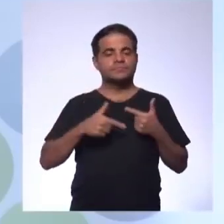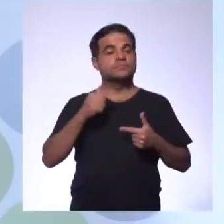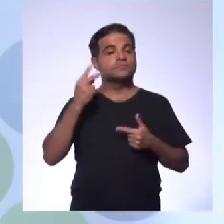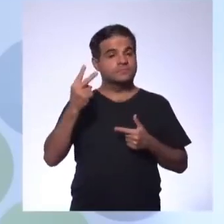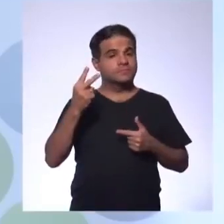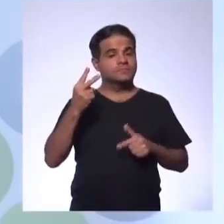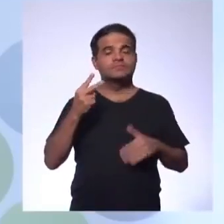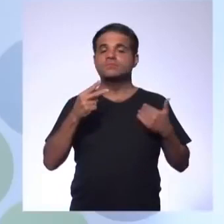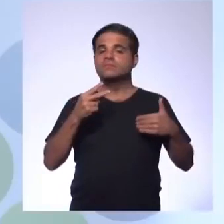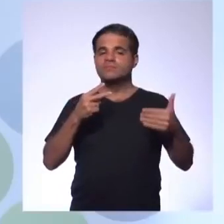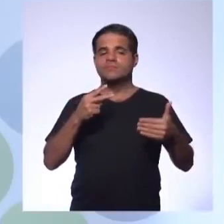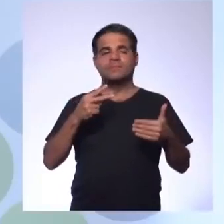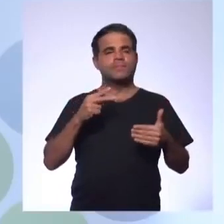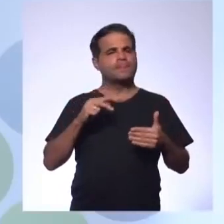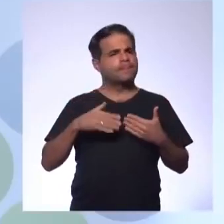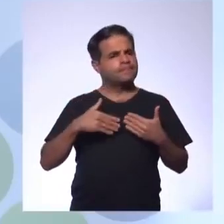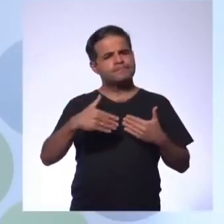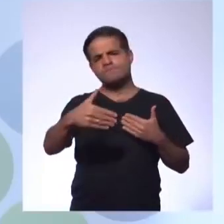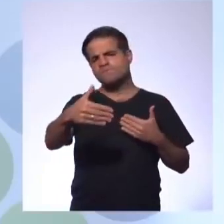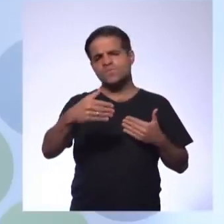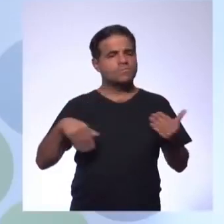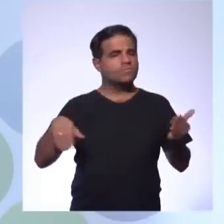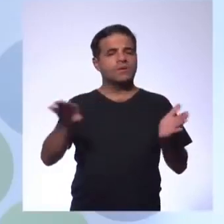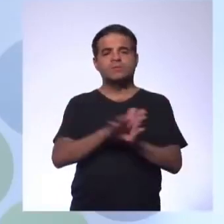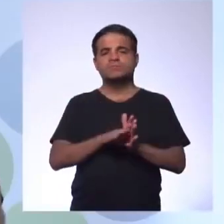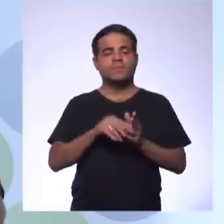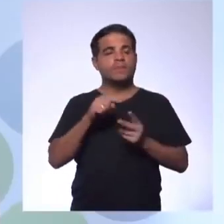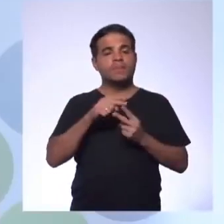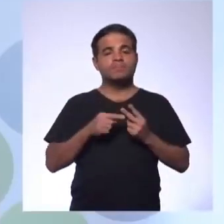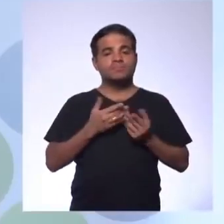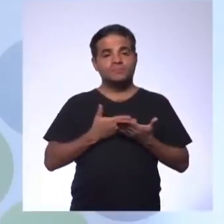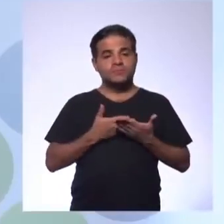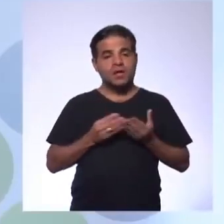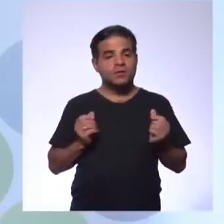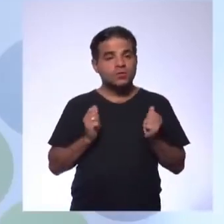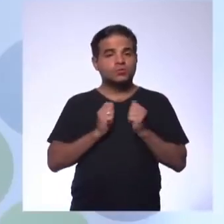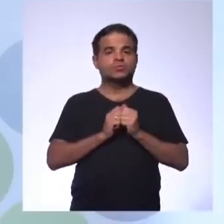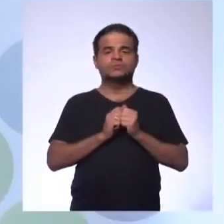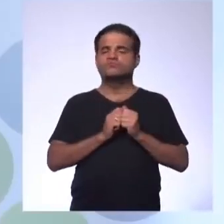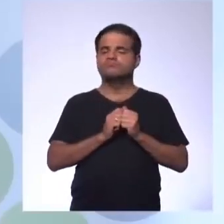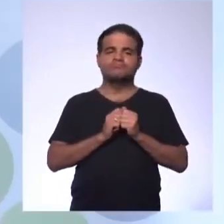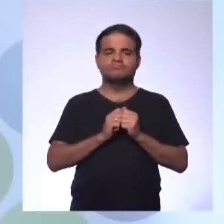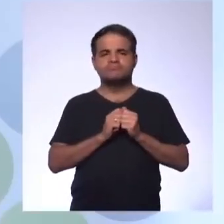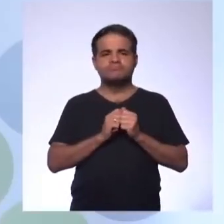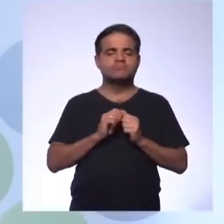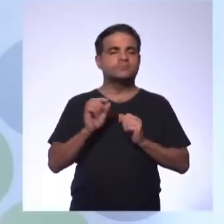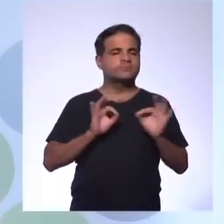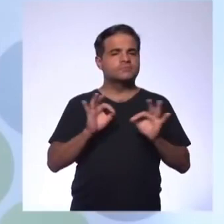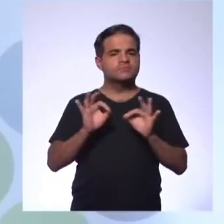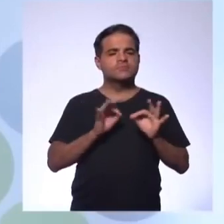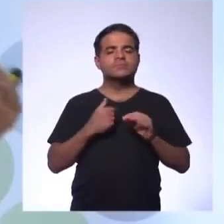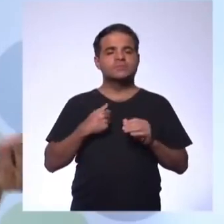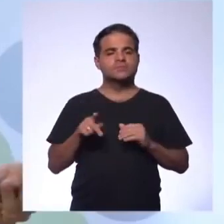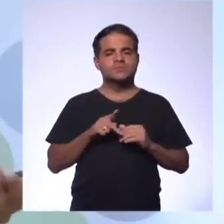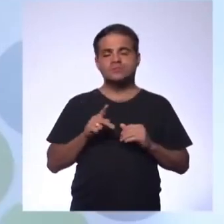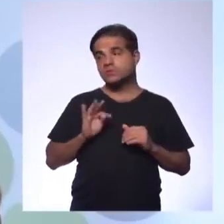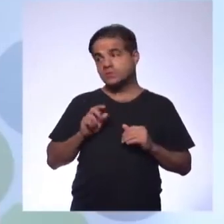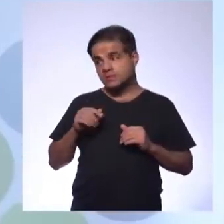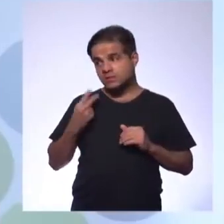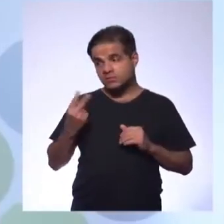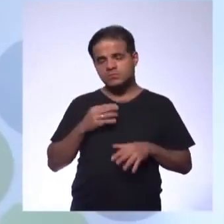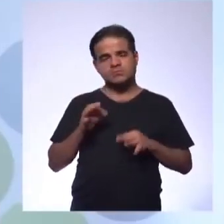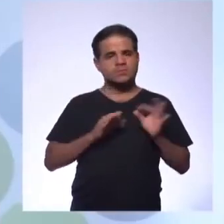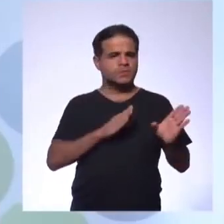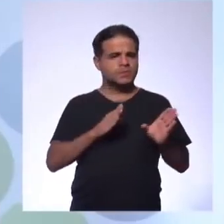aula 2. Vai chegar algum momento que 2 aulas estarão juntas. Então, foram aulas que nós preparamos, eu preparei, a professora Tayana preparou,